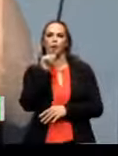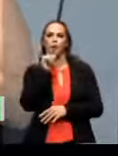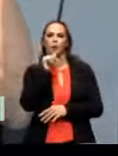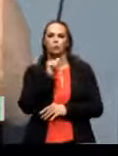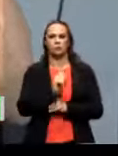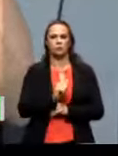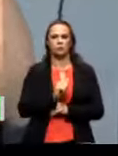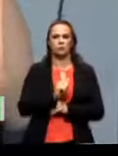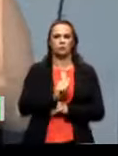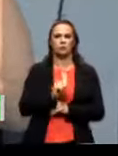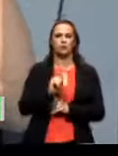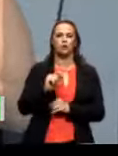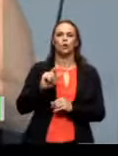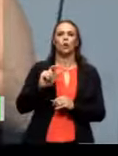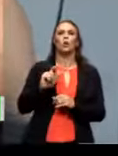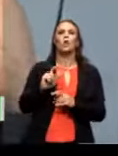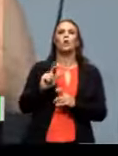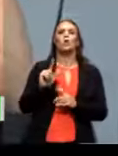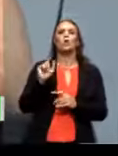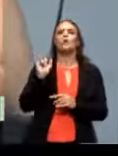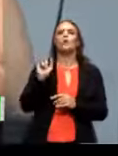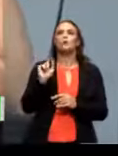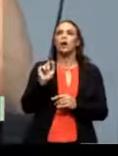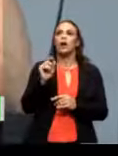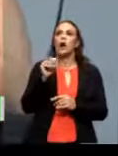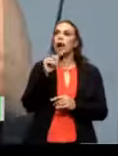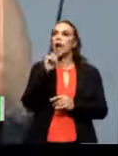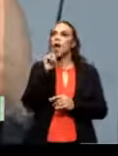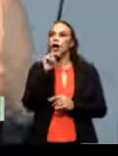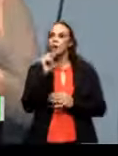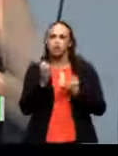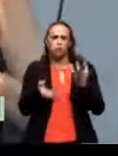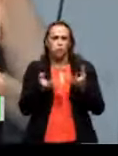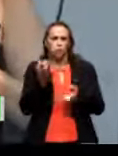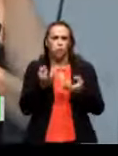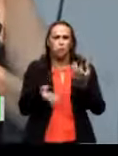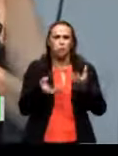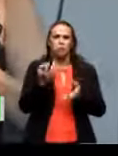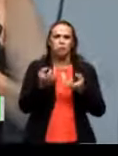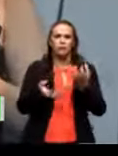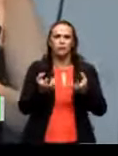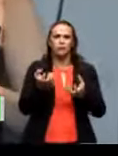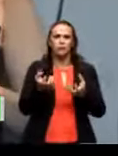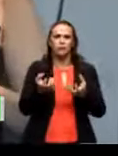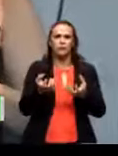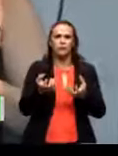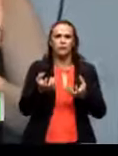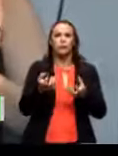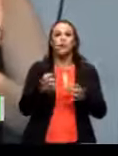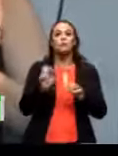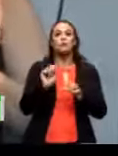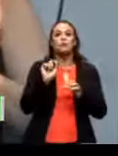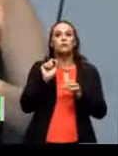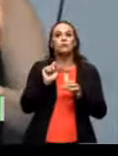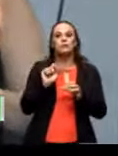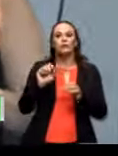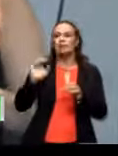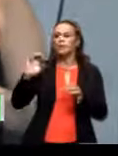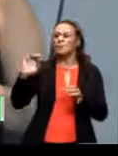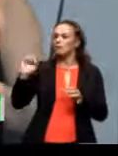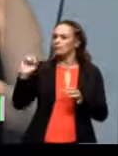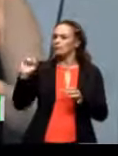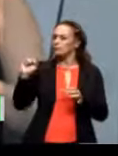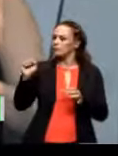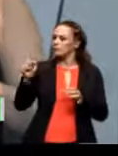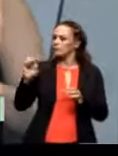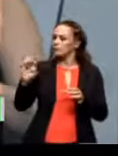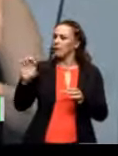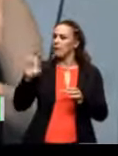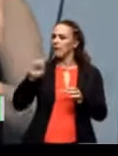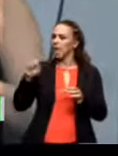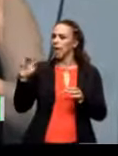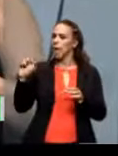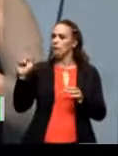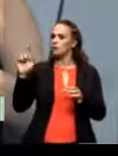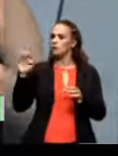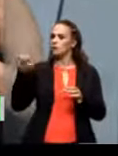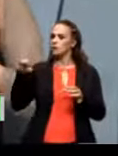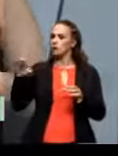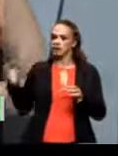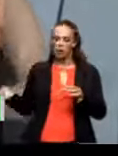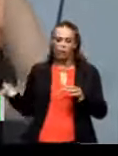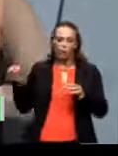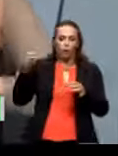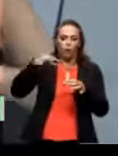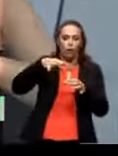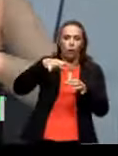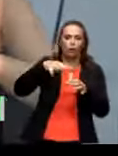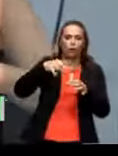só supondo aqui. Jogar uma serragem, você vai perceber que a serragem vai subir e descer. Você tem ali a água mais quente subindo e mais fria